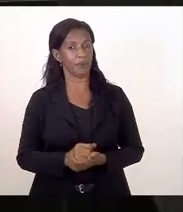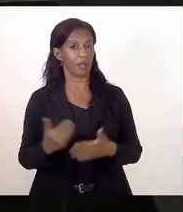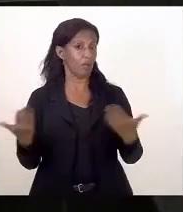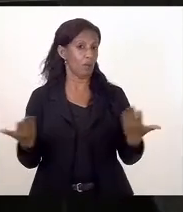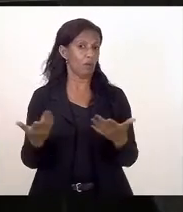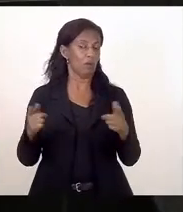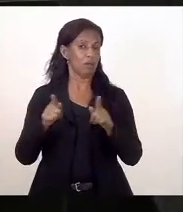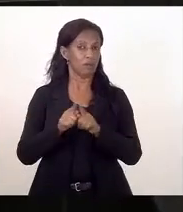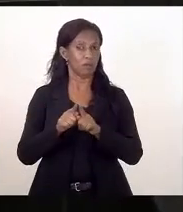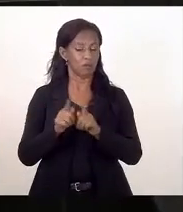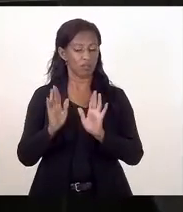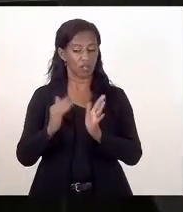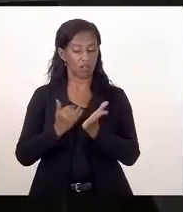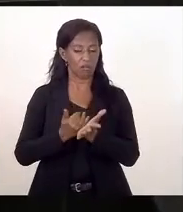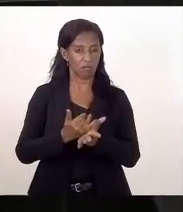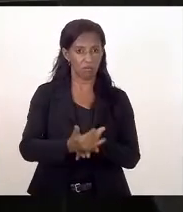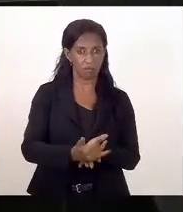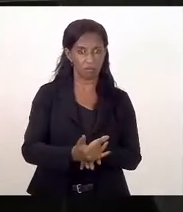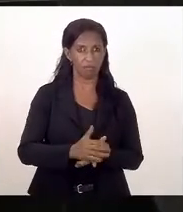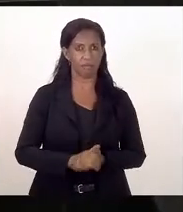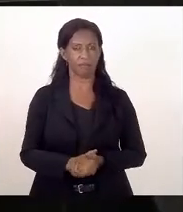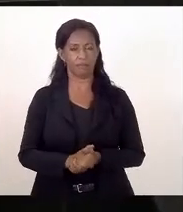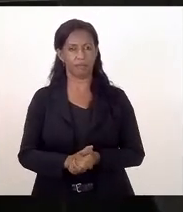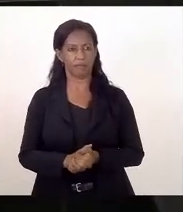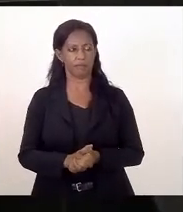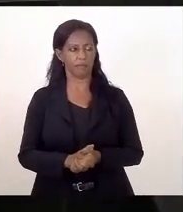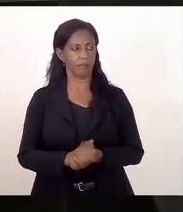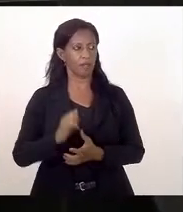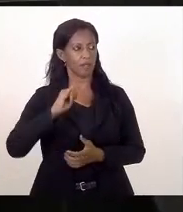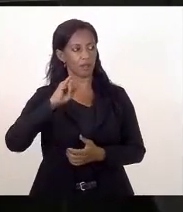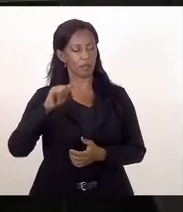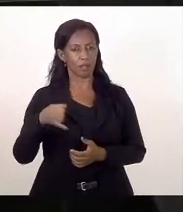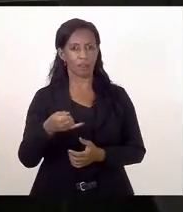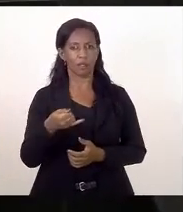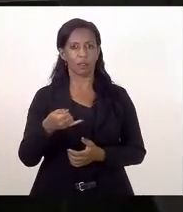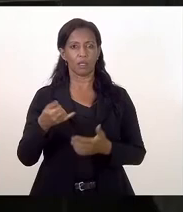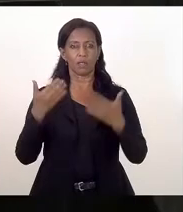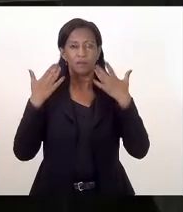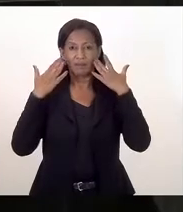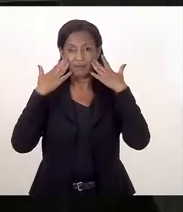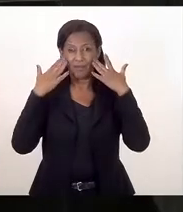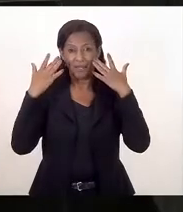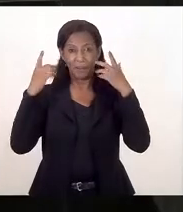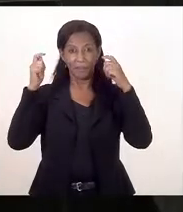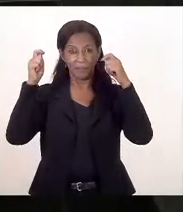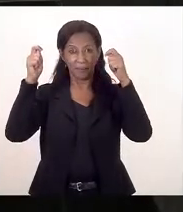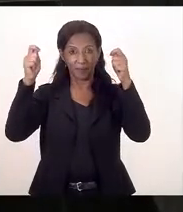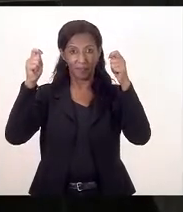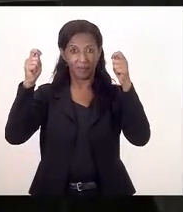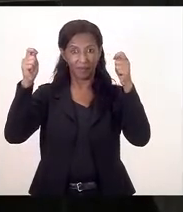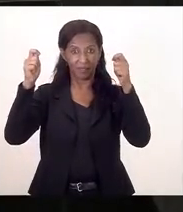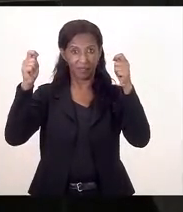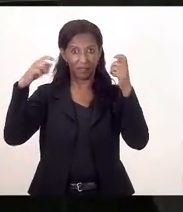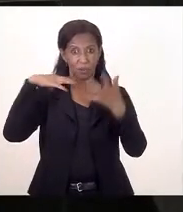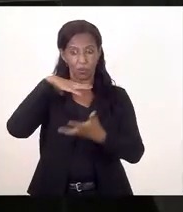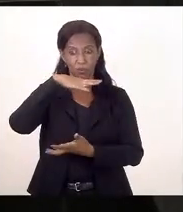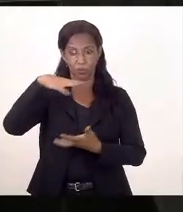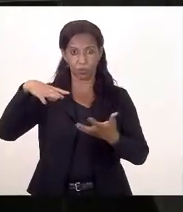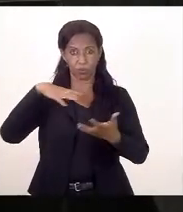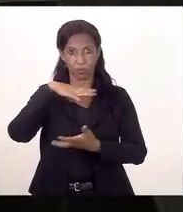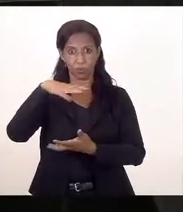mesmo já inicia a possibilidade de manifestações com tropas